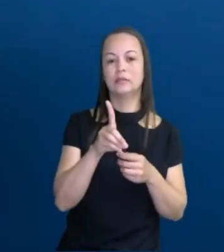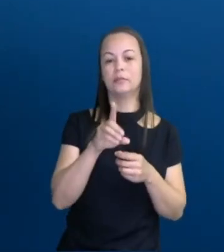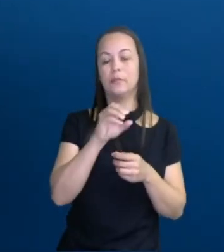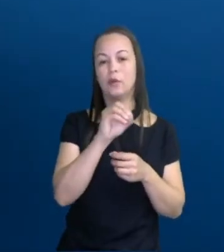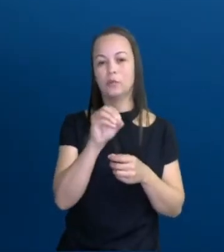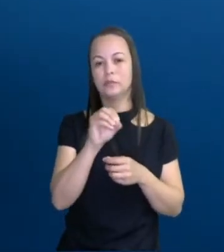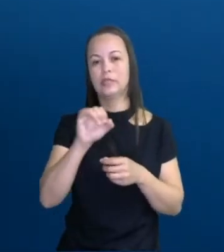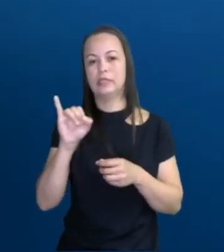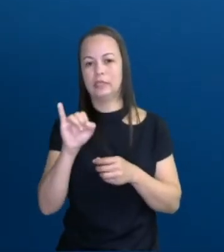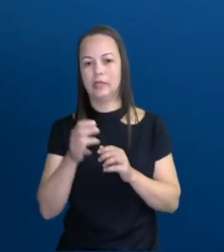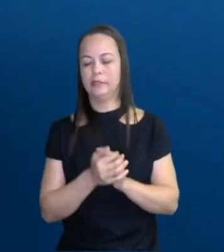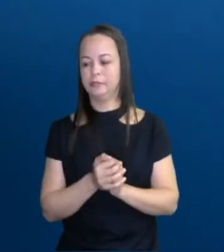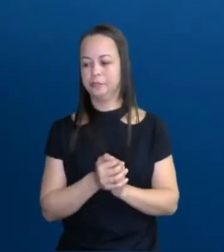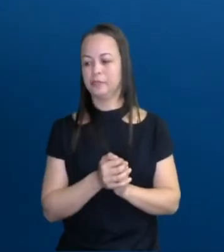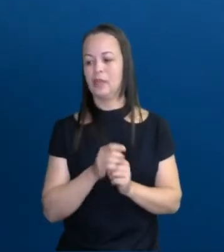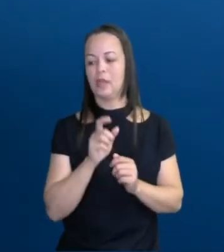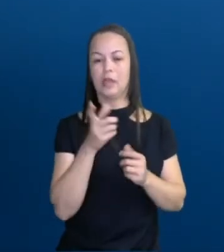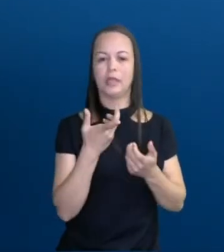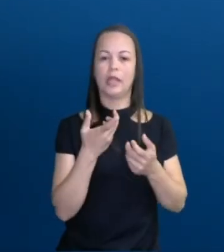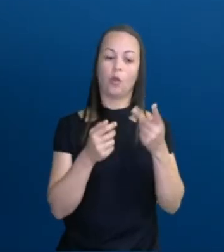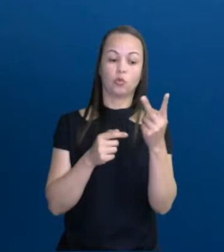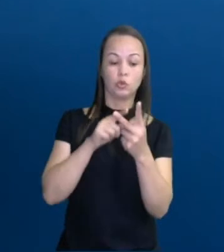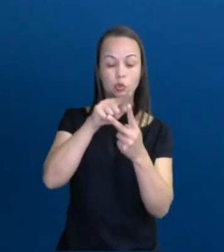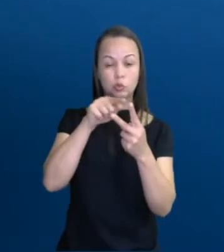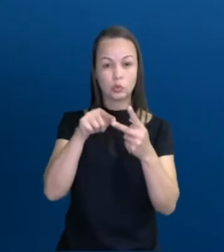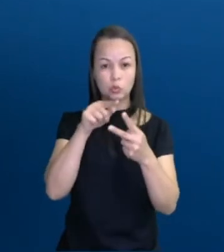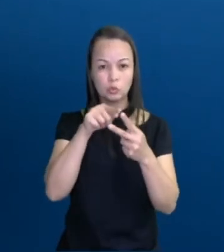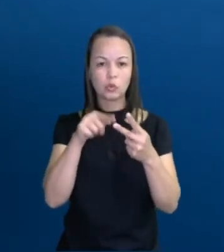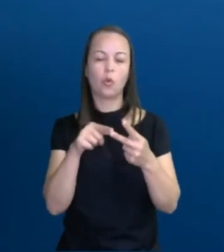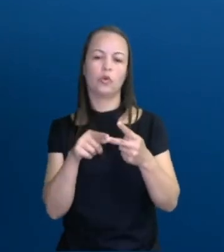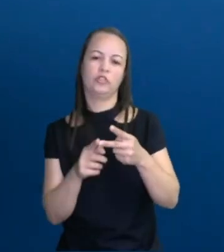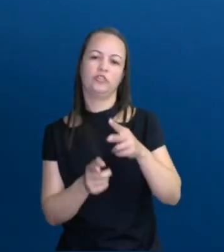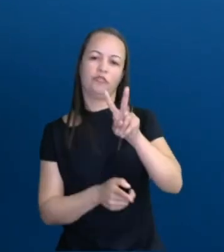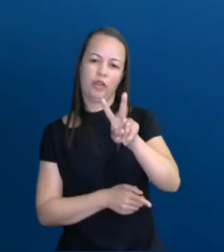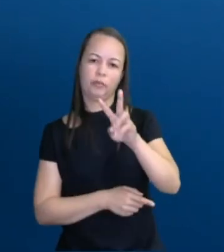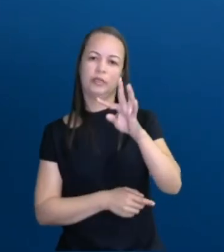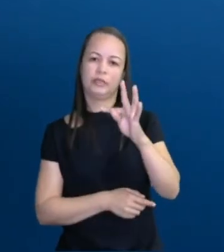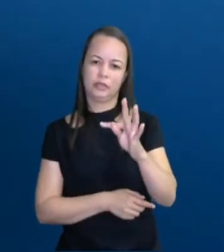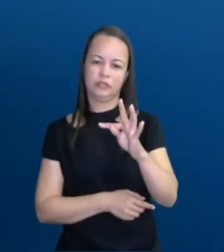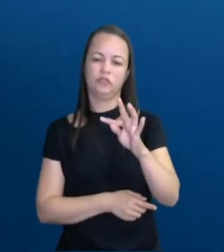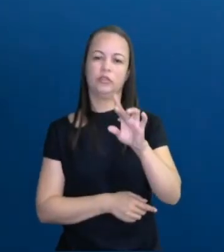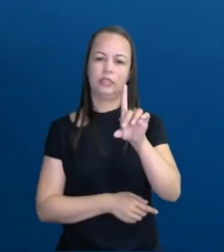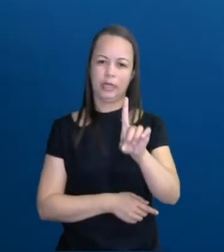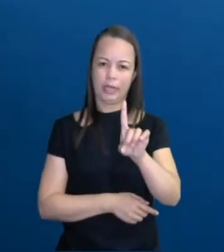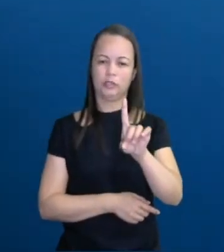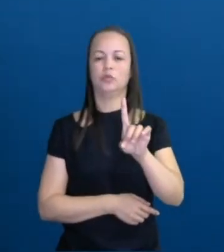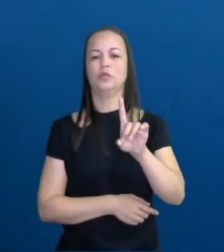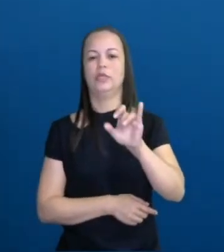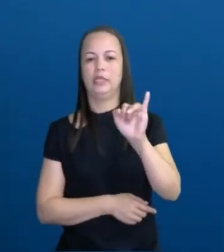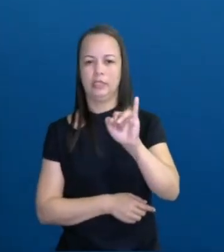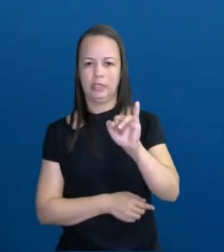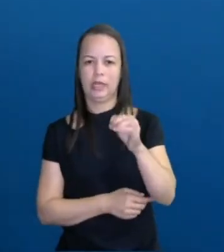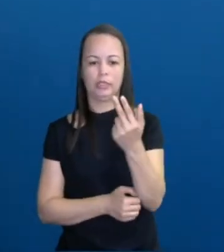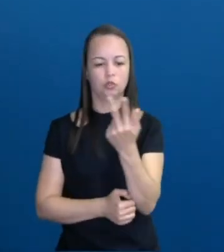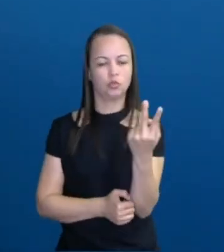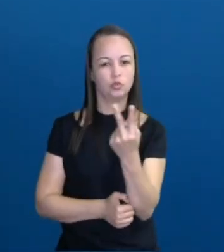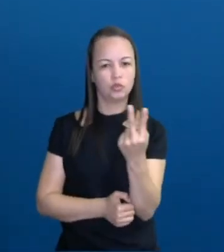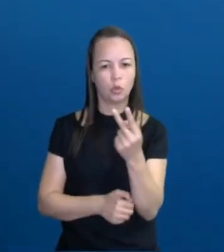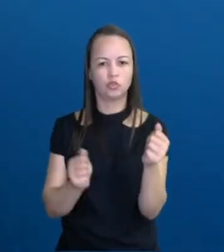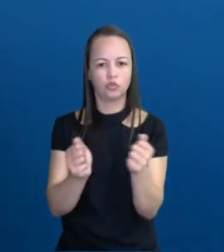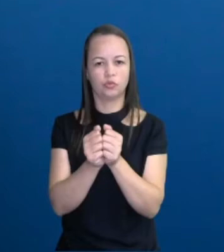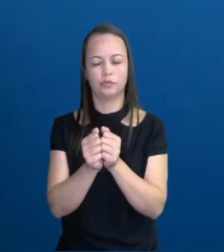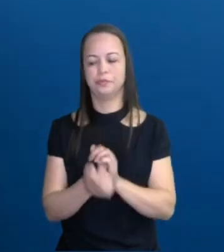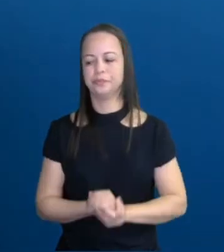verbo transitivo direto e indireto ao mesmo tempo, ou seja, é um verbo bitransitivo.